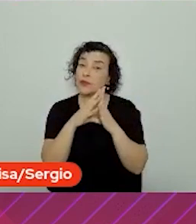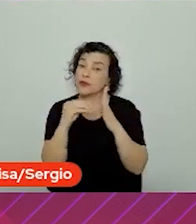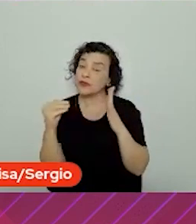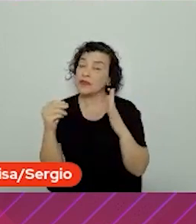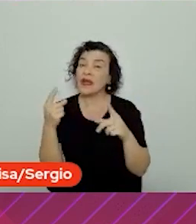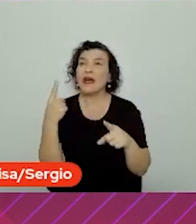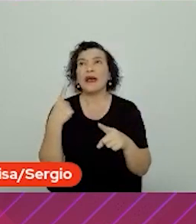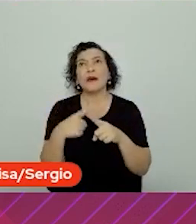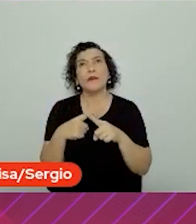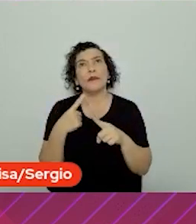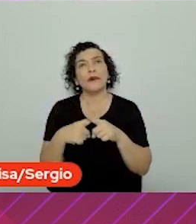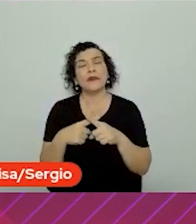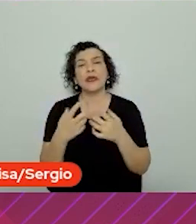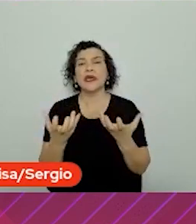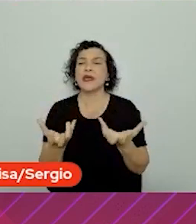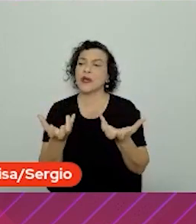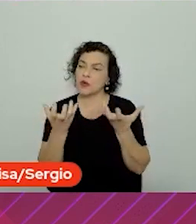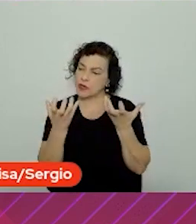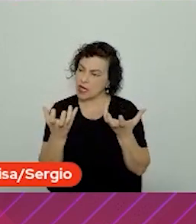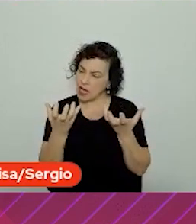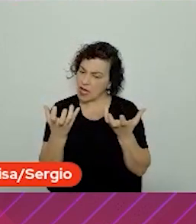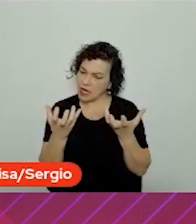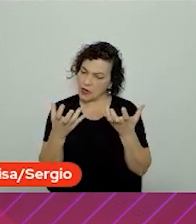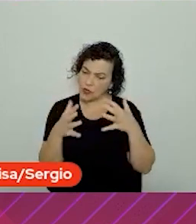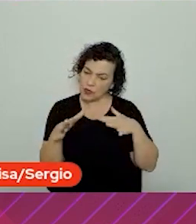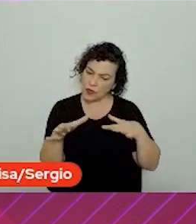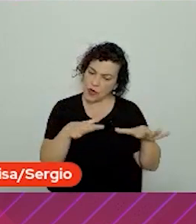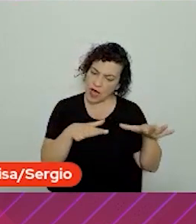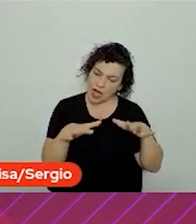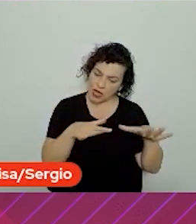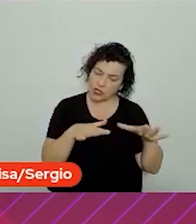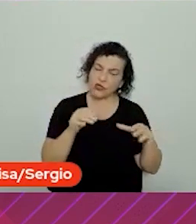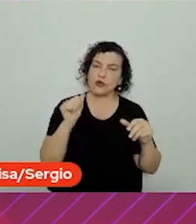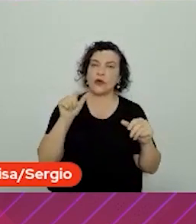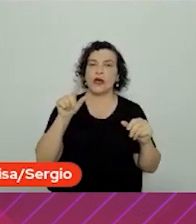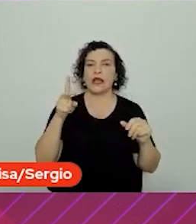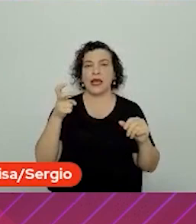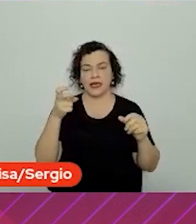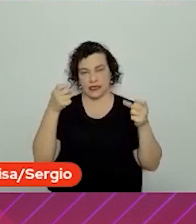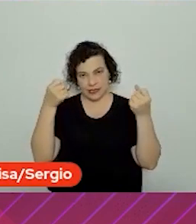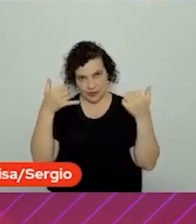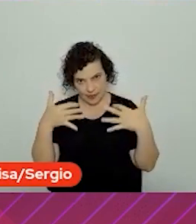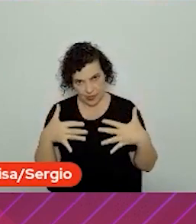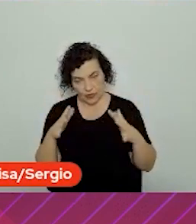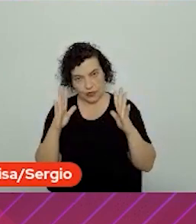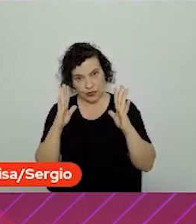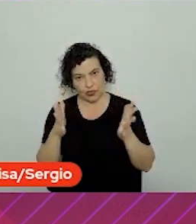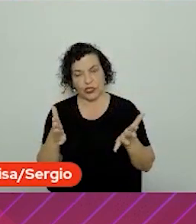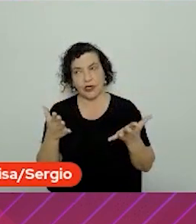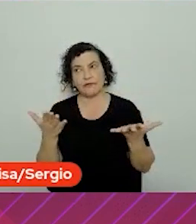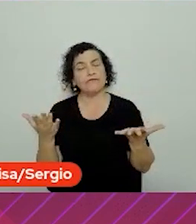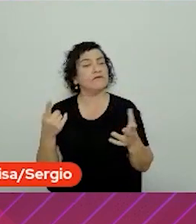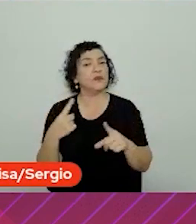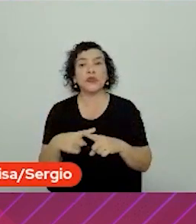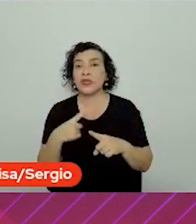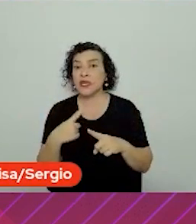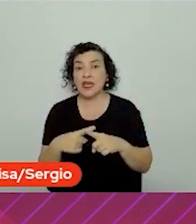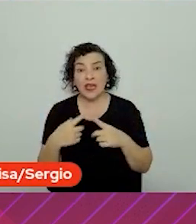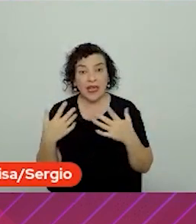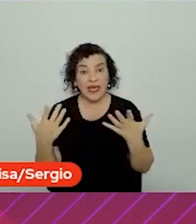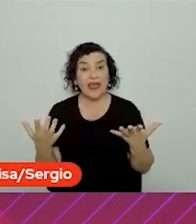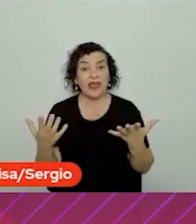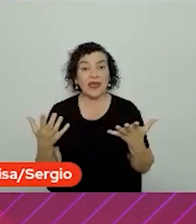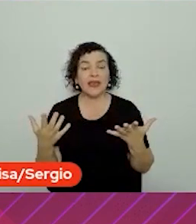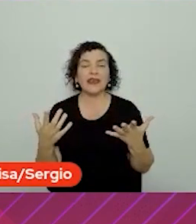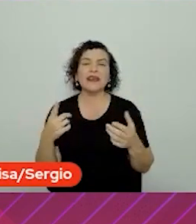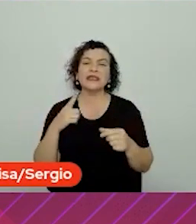quero adotar o ágil? O Alex trouxe também. Cara, foque no porquê, pegando o gancho, né.